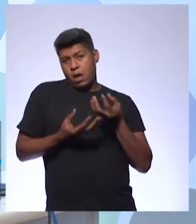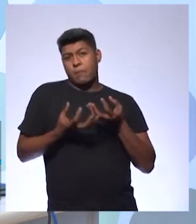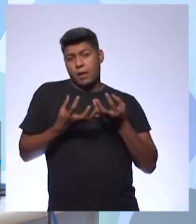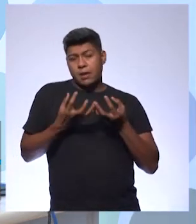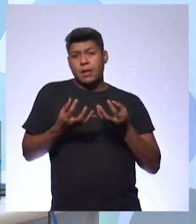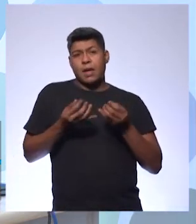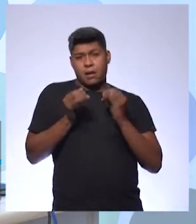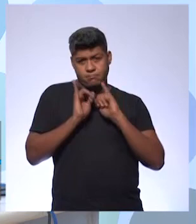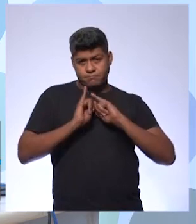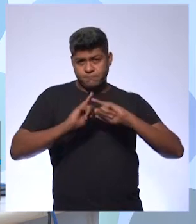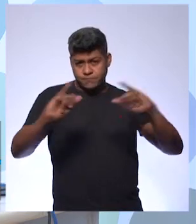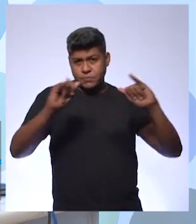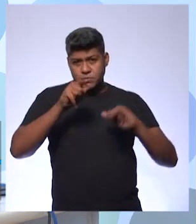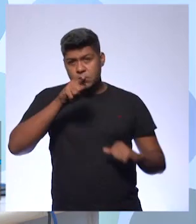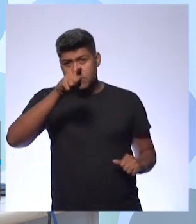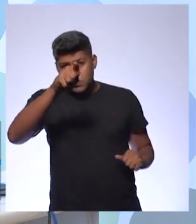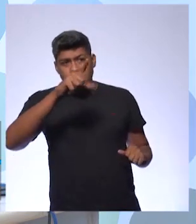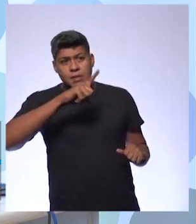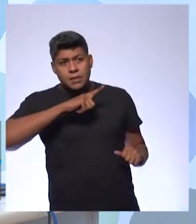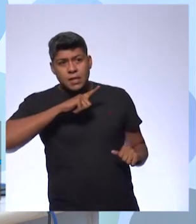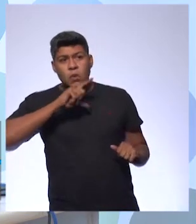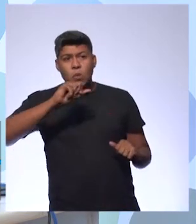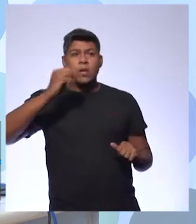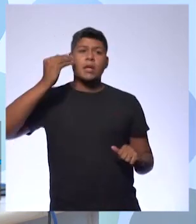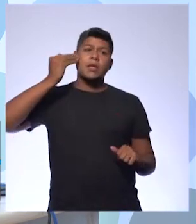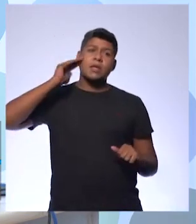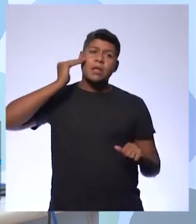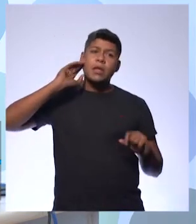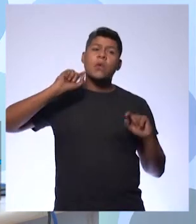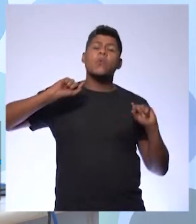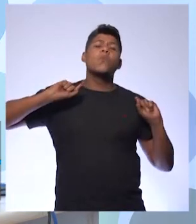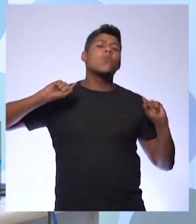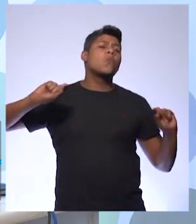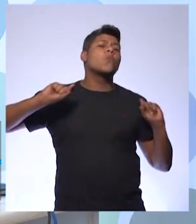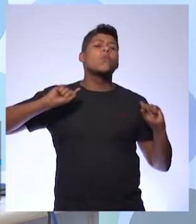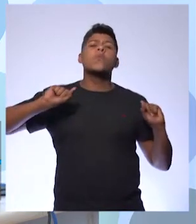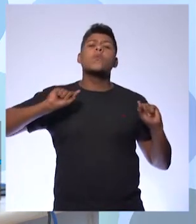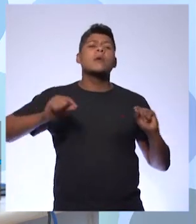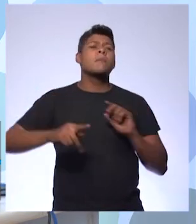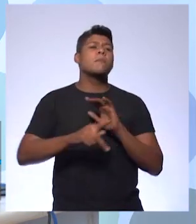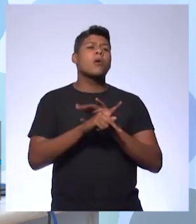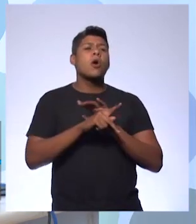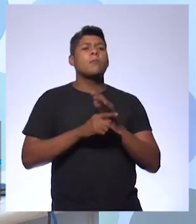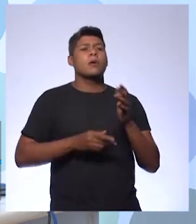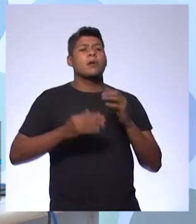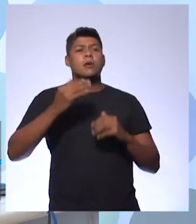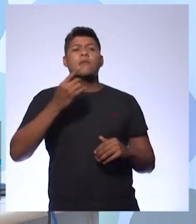passar. Então, vocês têm que entender o que é essa questão da